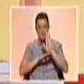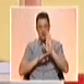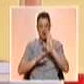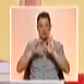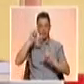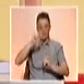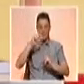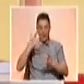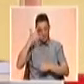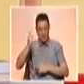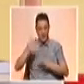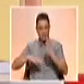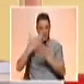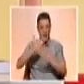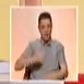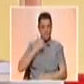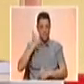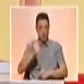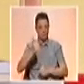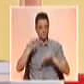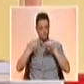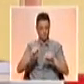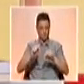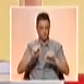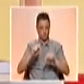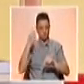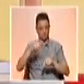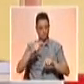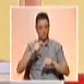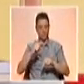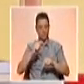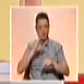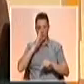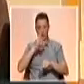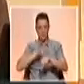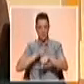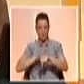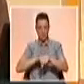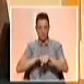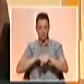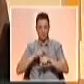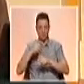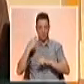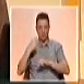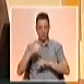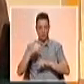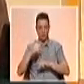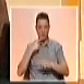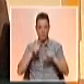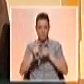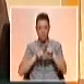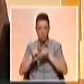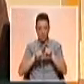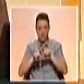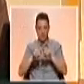vão fazendo também sugestões para melhorar a eficiência. Tentamos sempre intervir junto da administração no sentido também de melhorias de políticas e